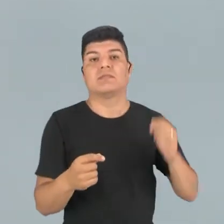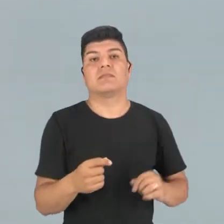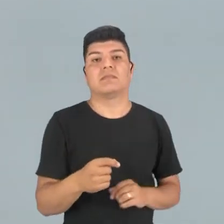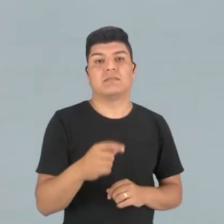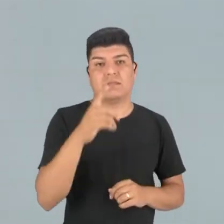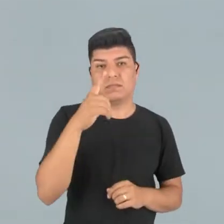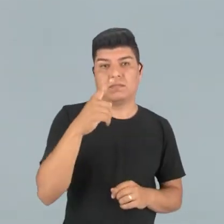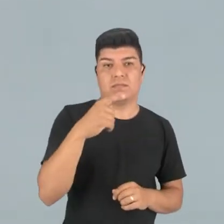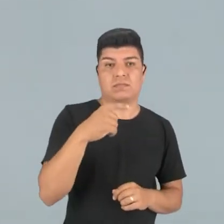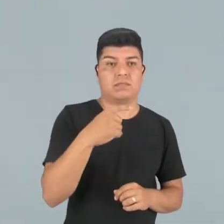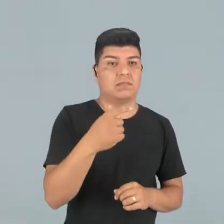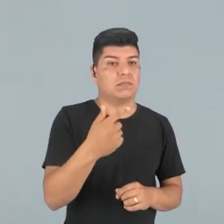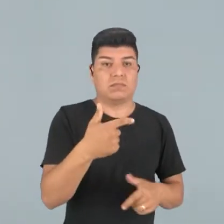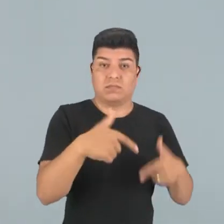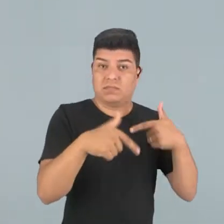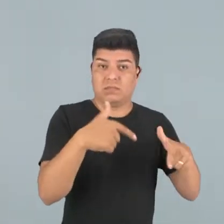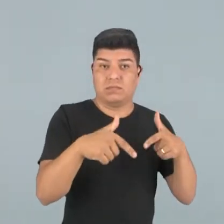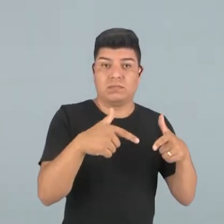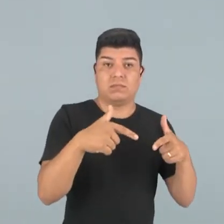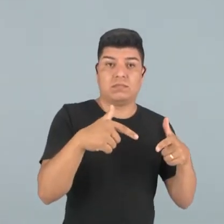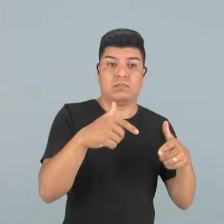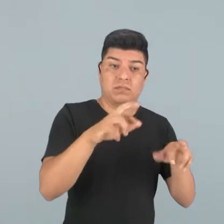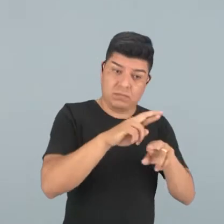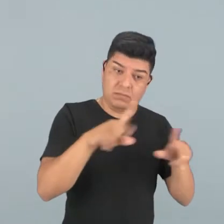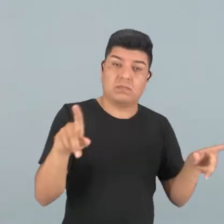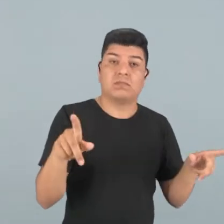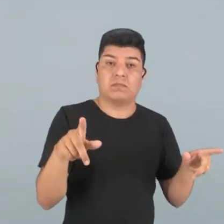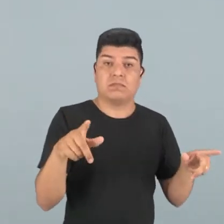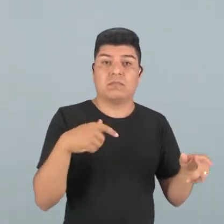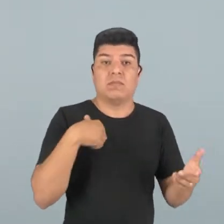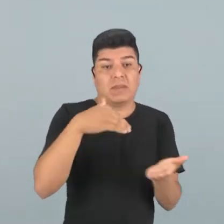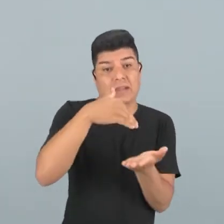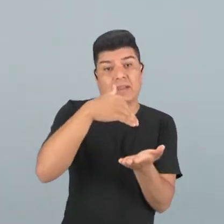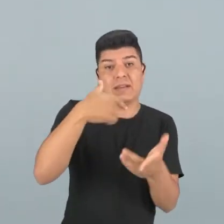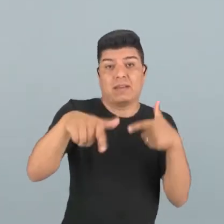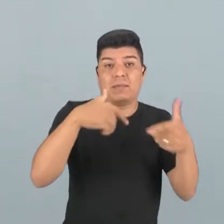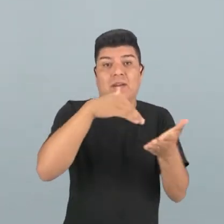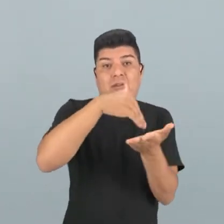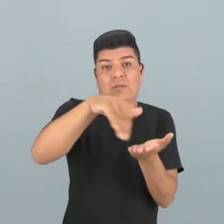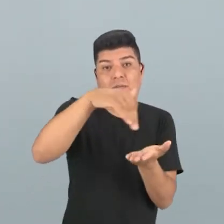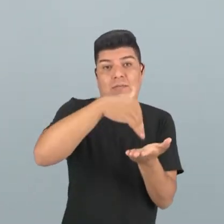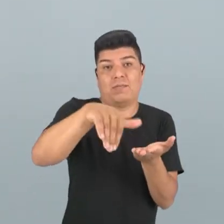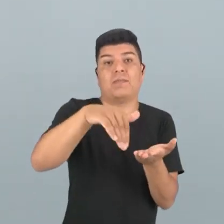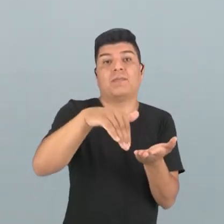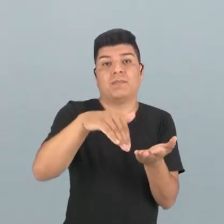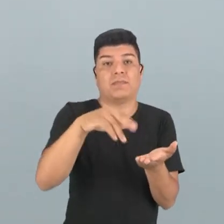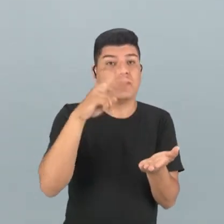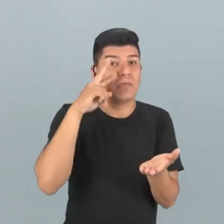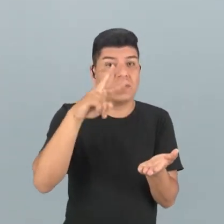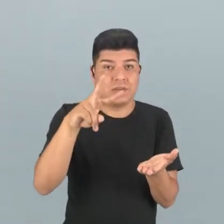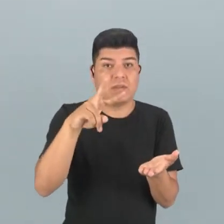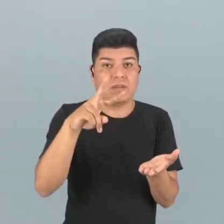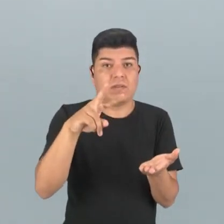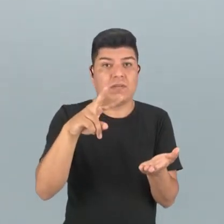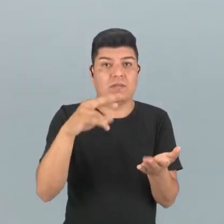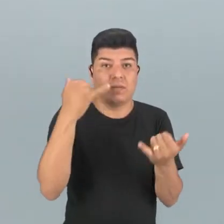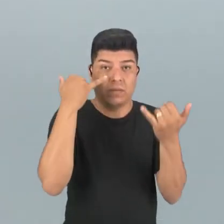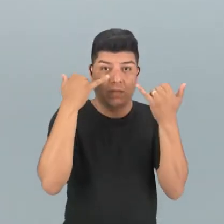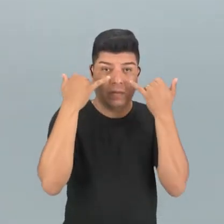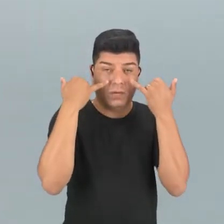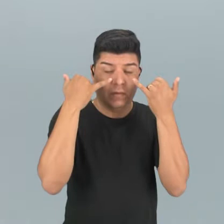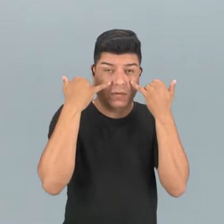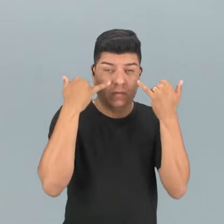ser empregada doméstica e ser secretária. E uma vez eu vi um anúncio, né, que